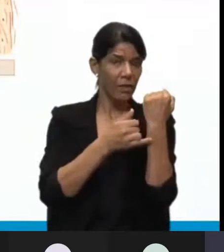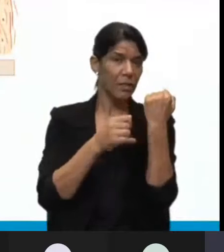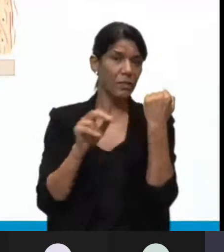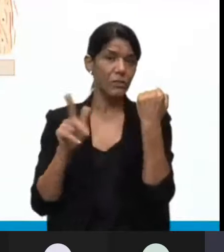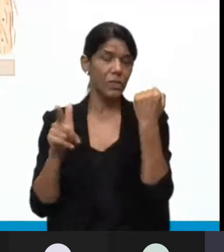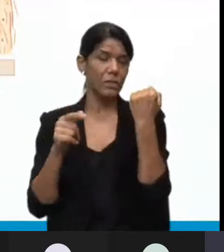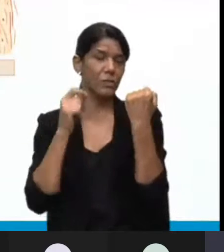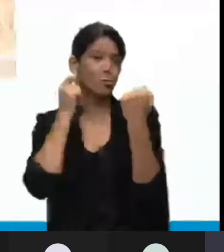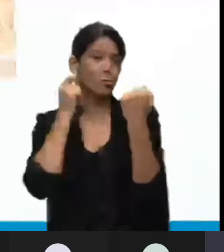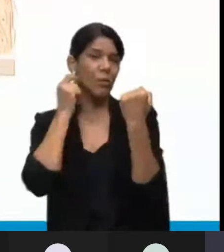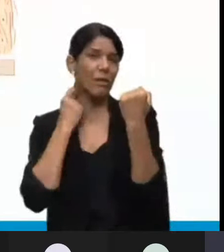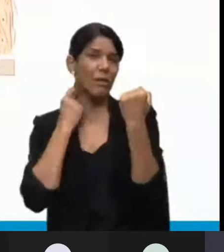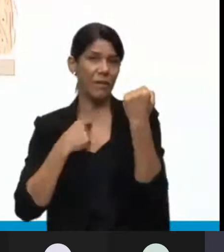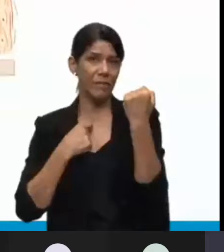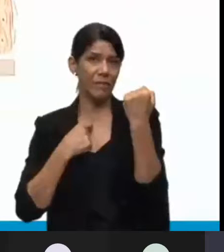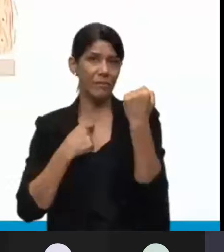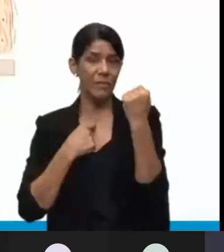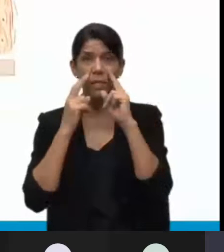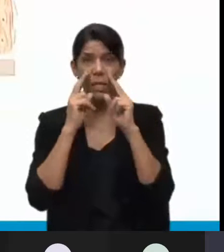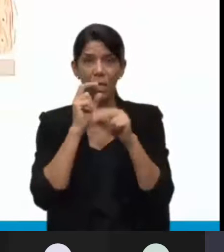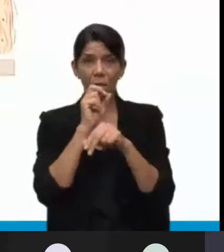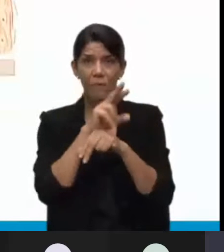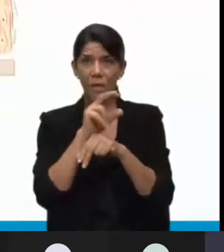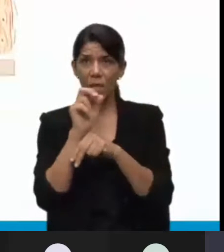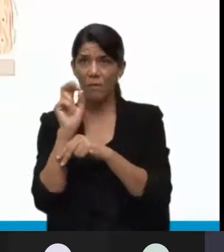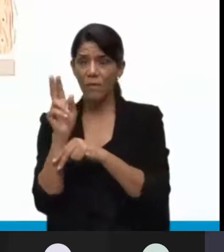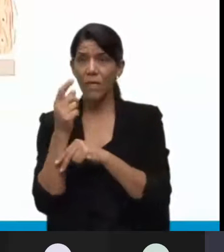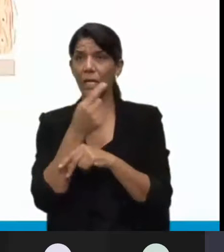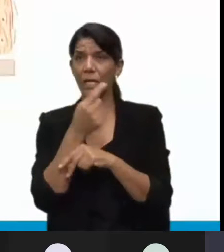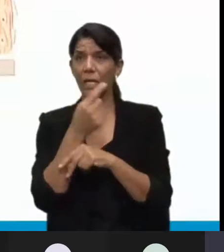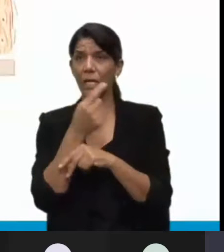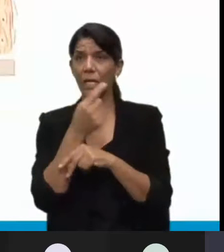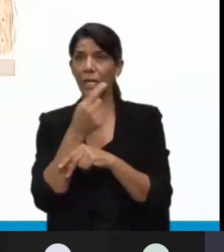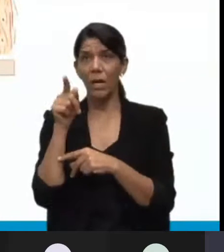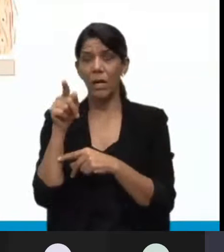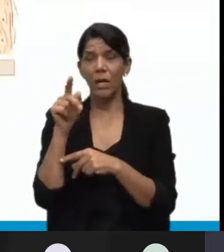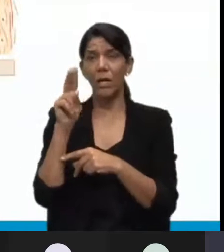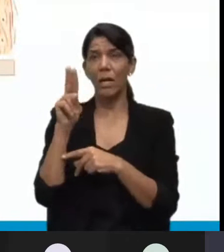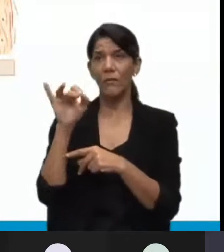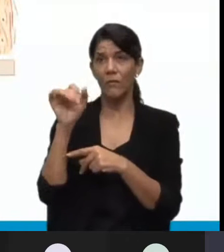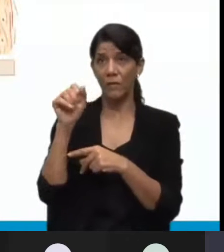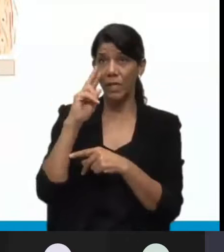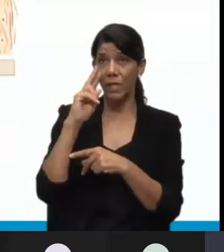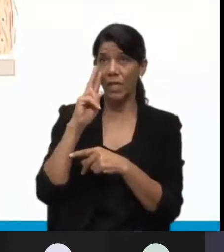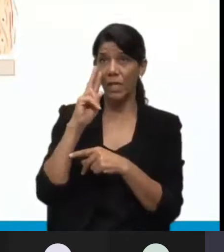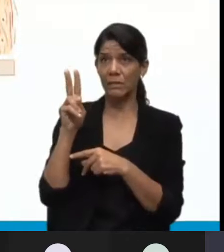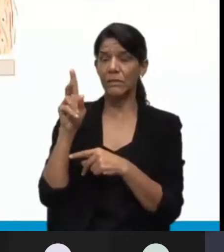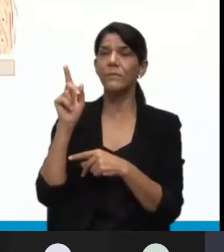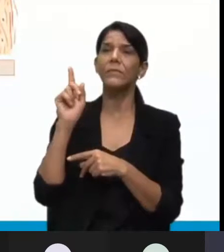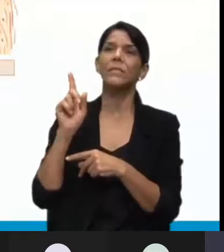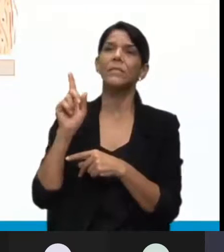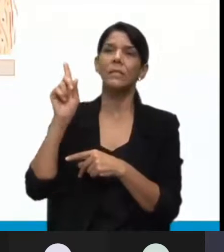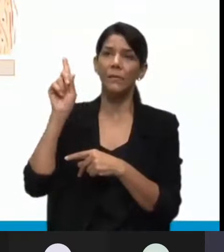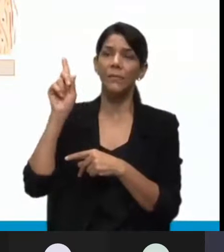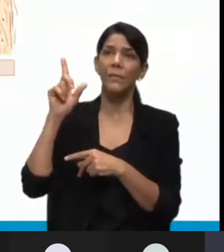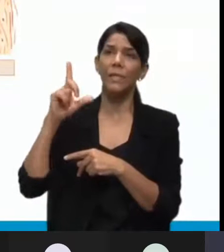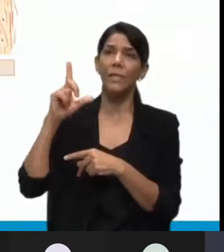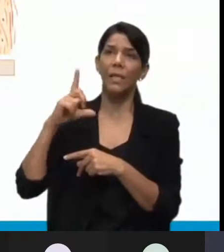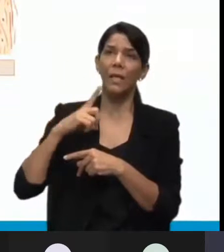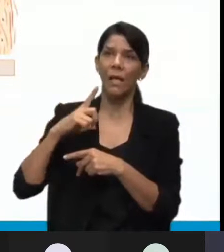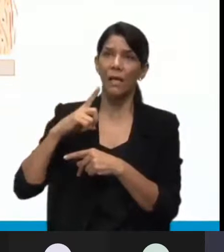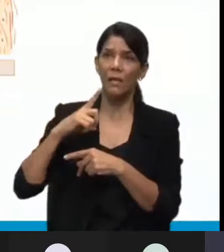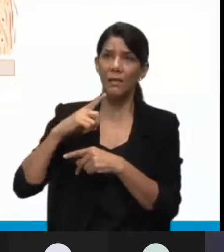gente for olhar a luz, né, aqui do vaso sanguíneo, a veia, que é essa que eu estou mostrando aqui, ela apresenta uma